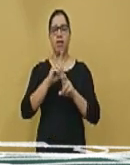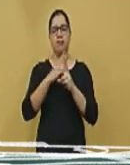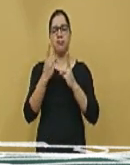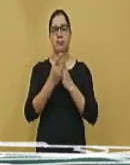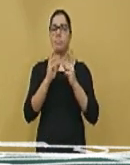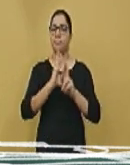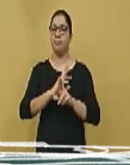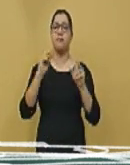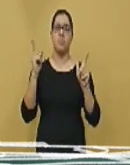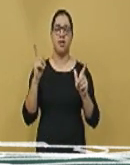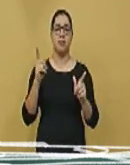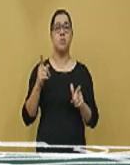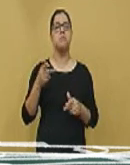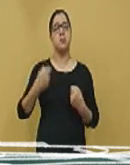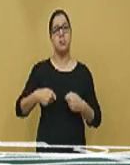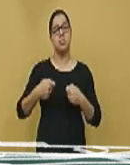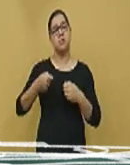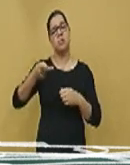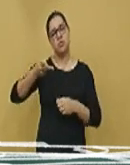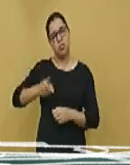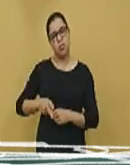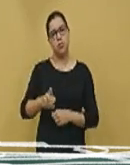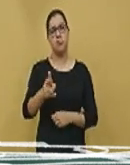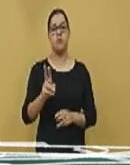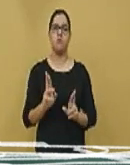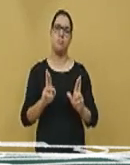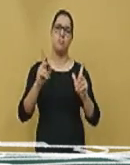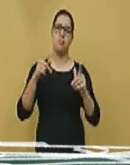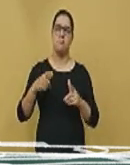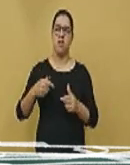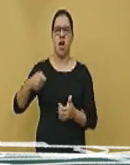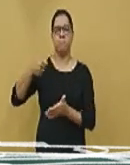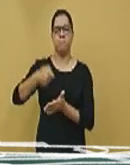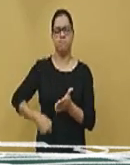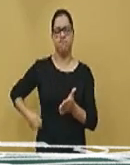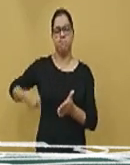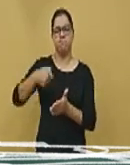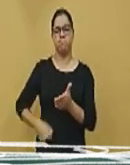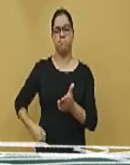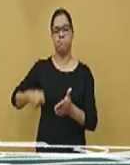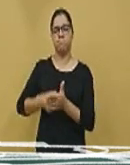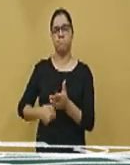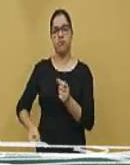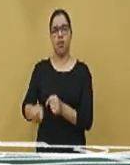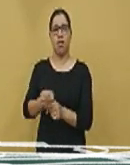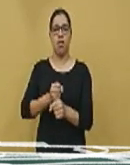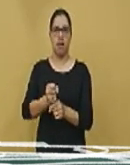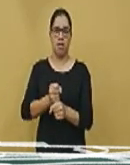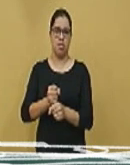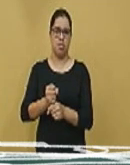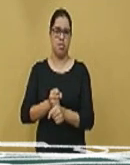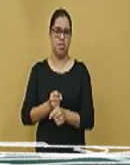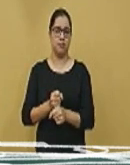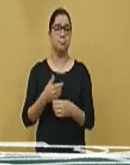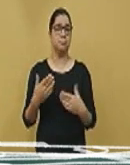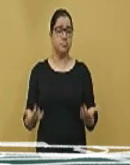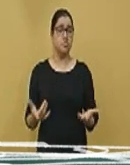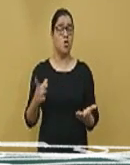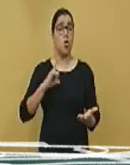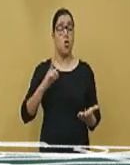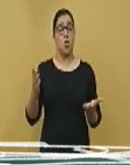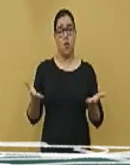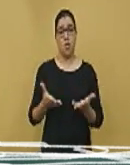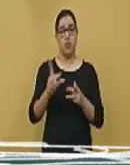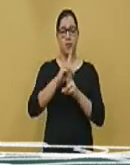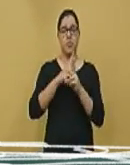dar continuidade a essa diferença que a gente vem lutando há muito tempo. A UFGD tem vários núcleos hoje